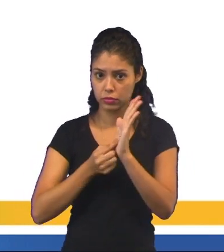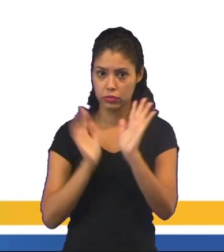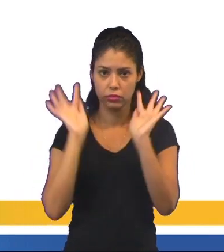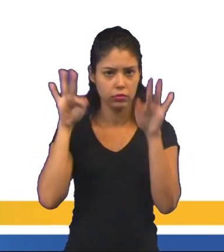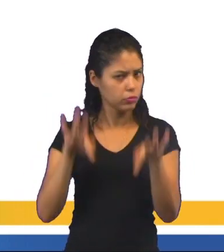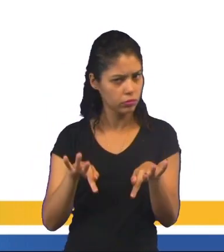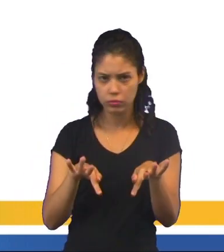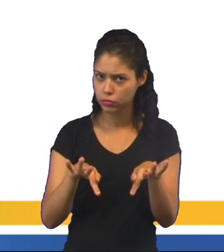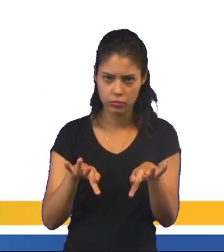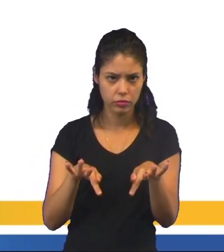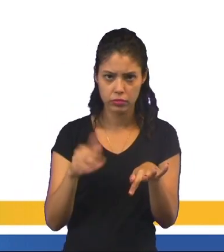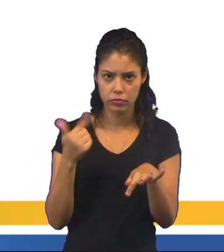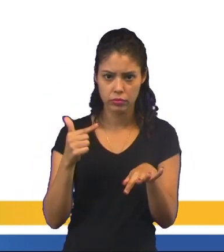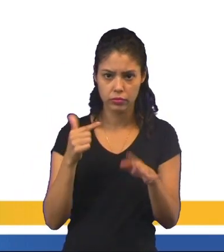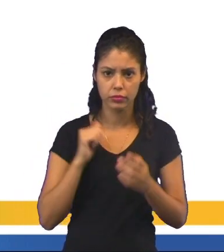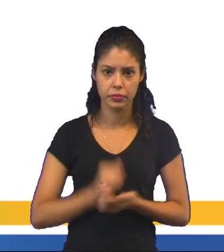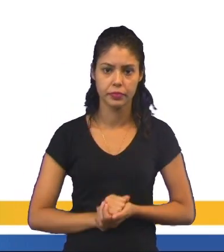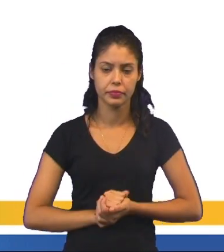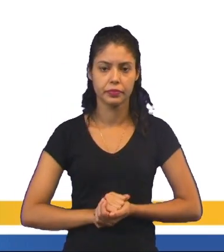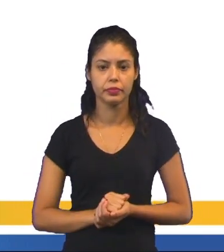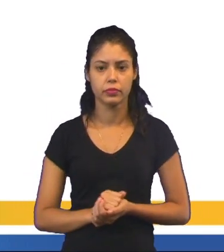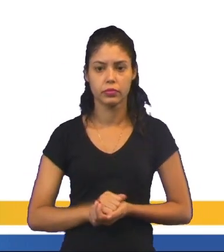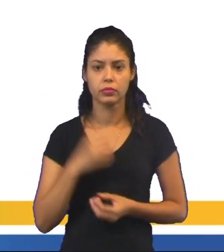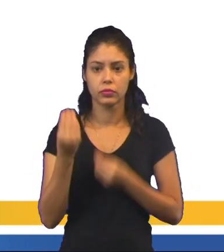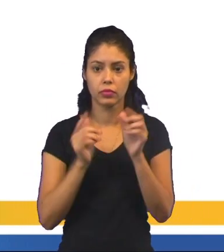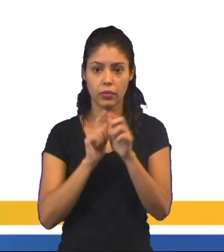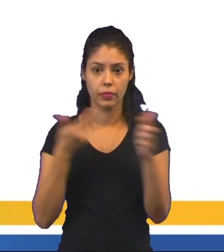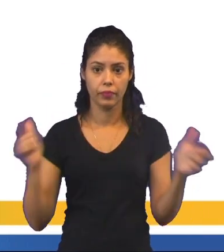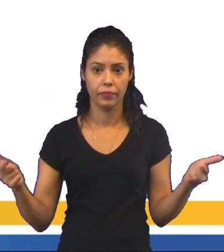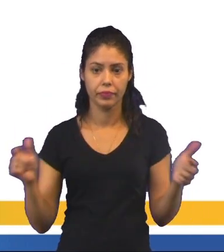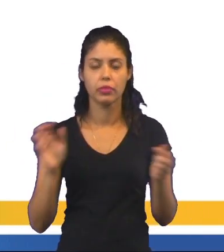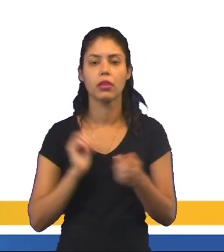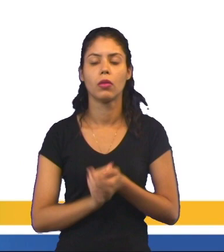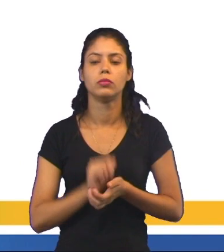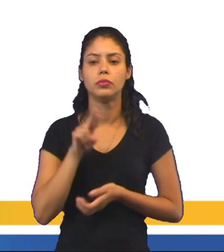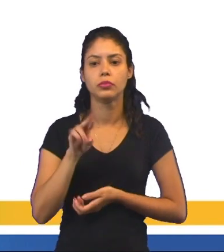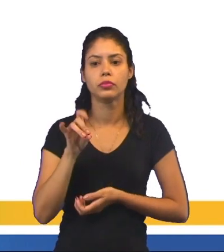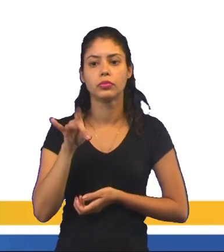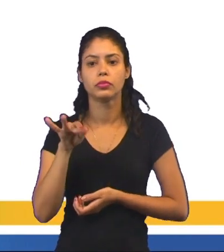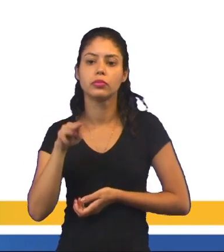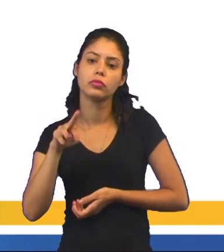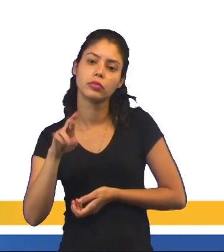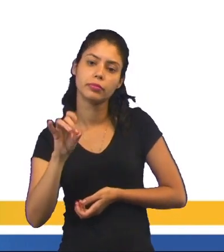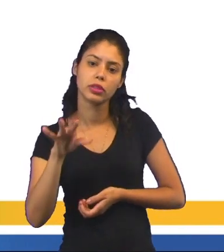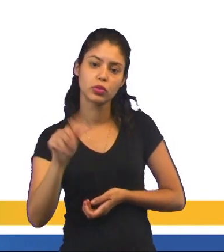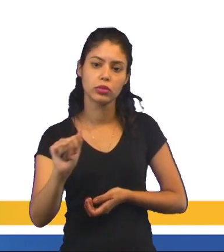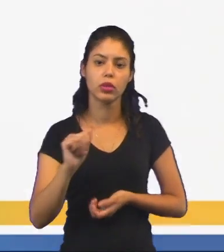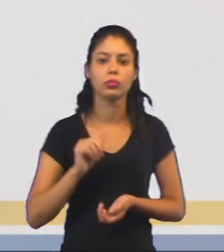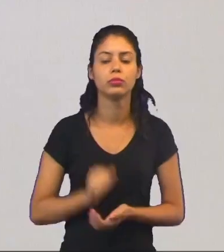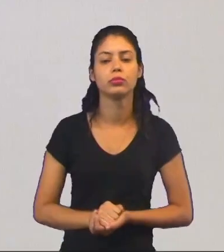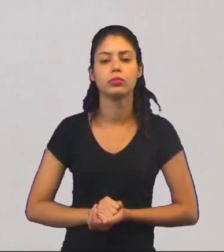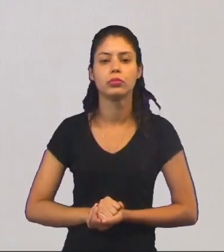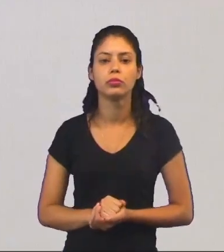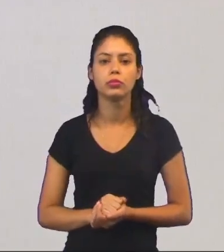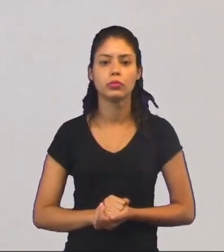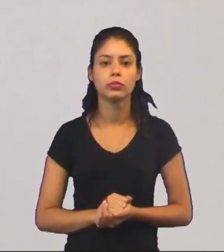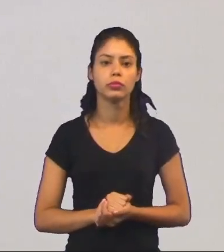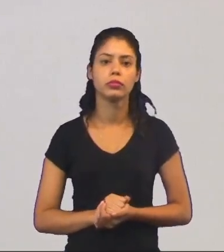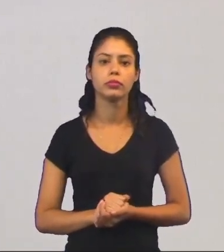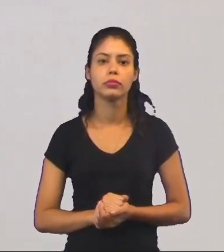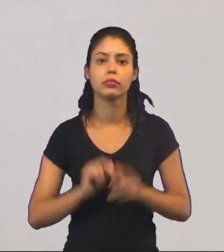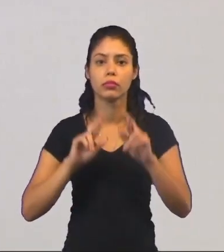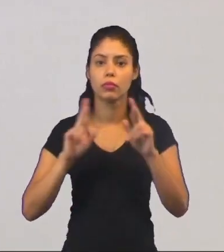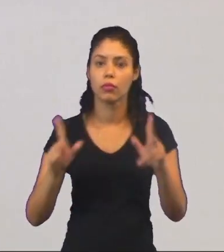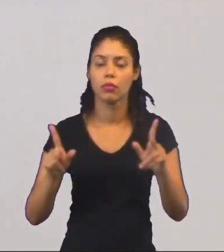de pontos infinitos com tamanhos infinitos tá dimensões